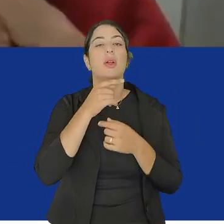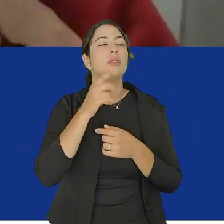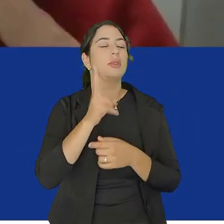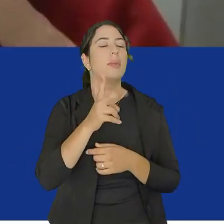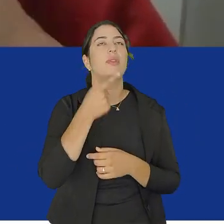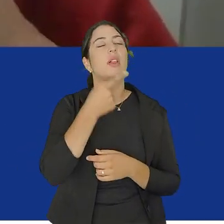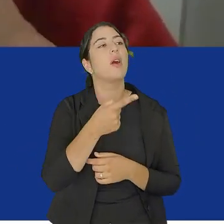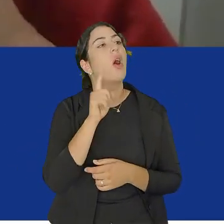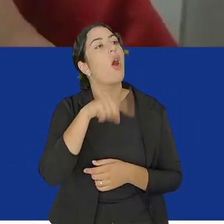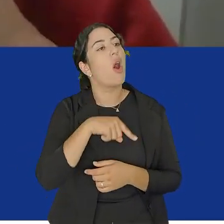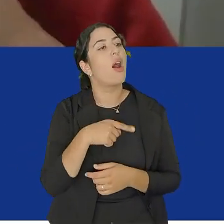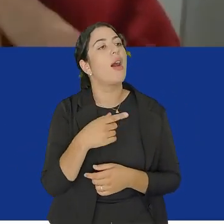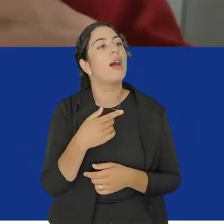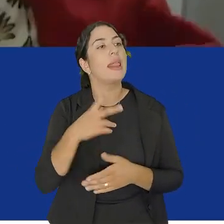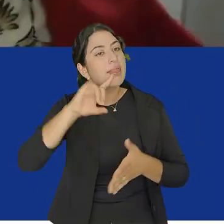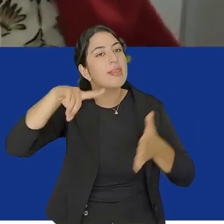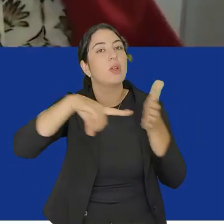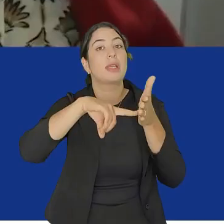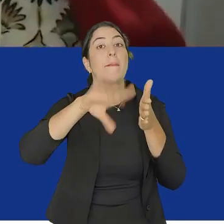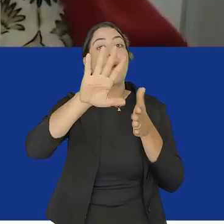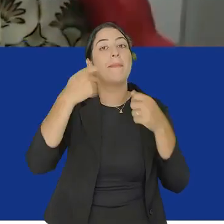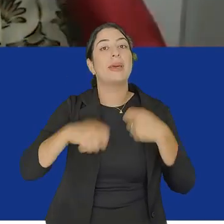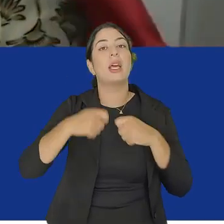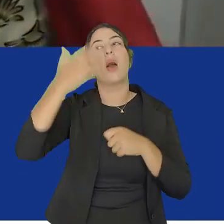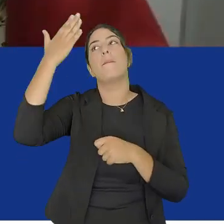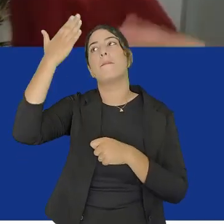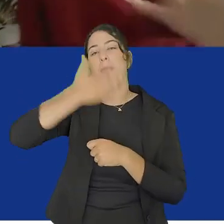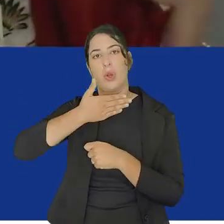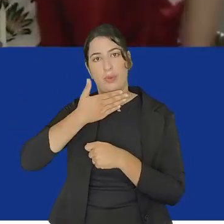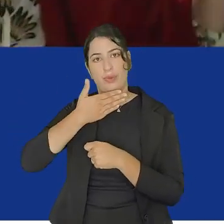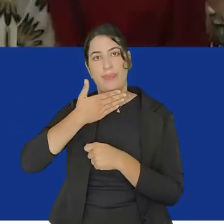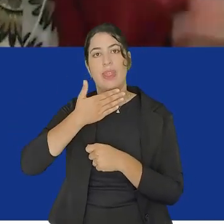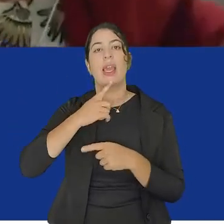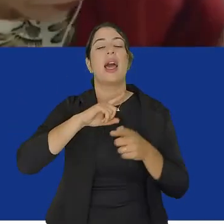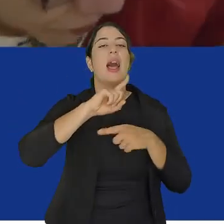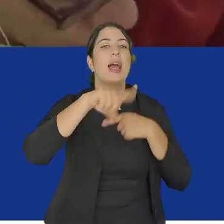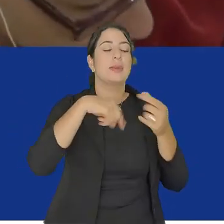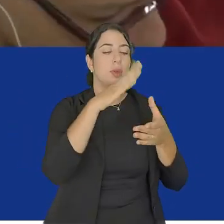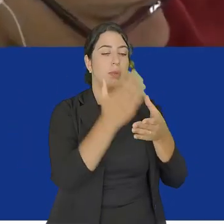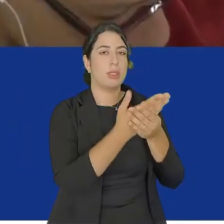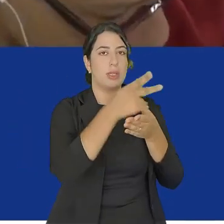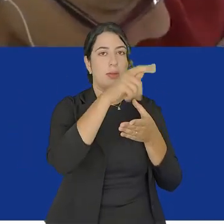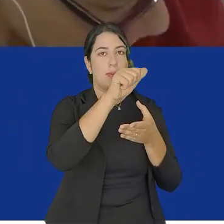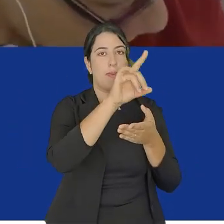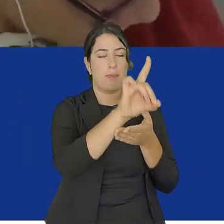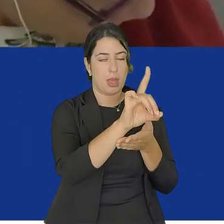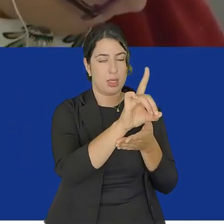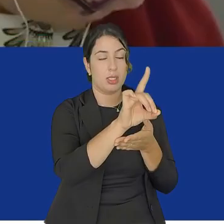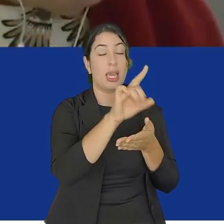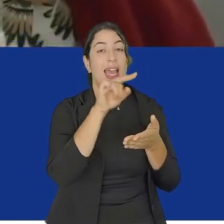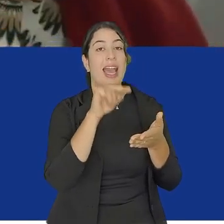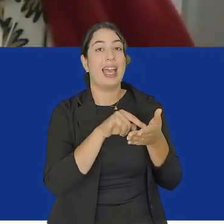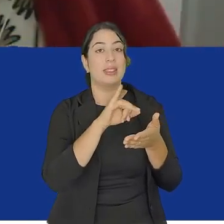tiver provas suficientes, abre um processo, um PAD, daí, se for